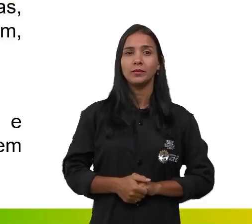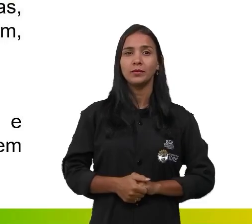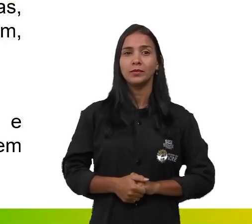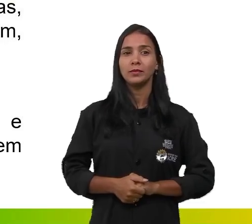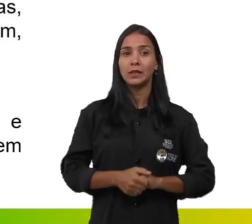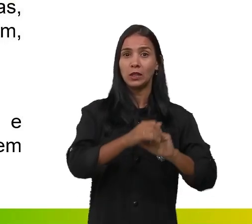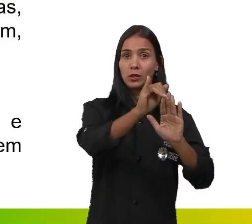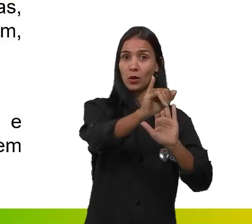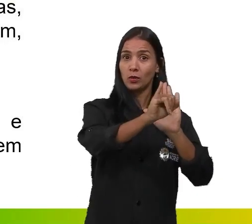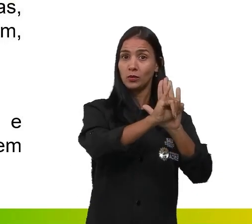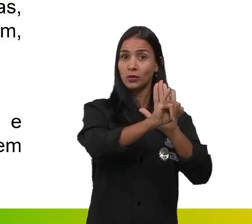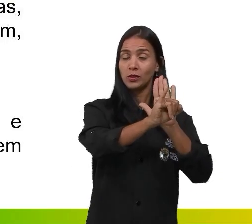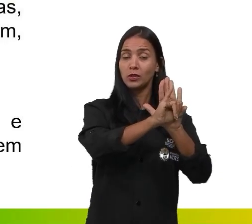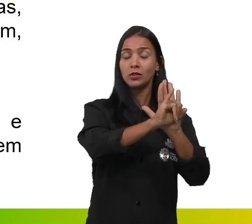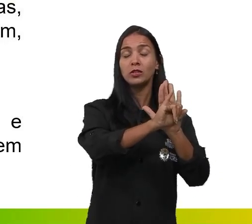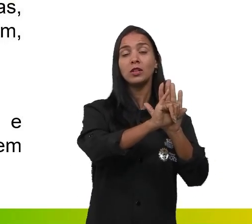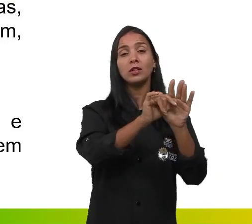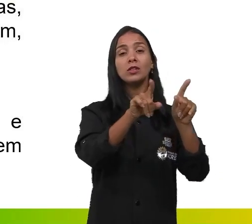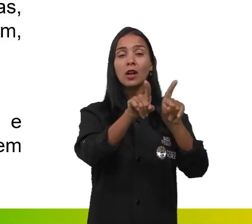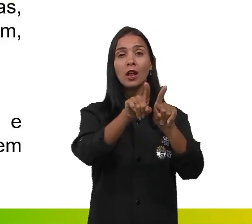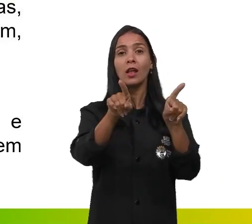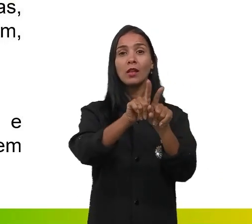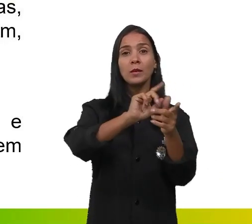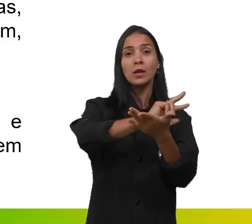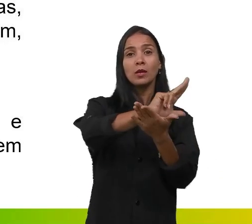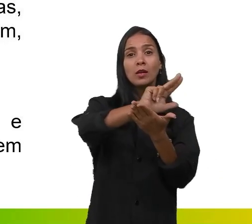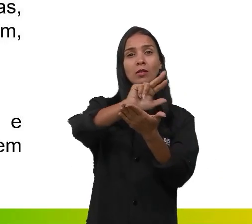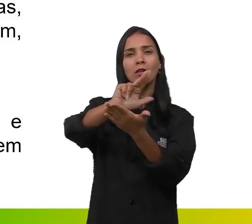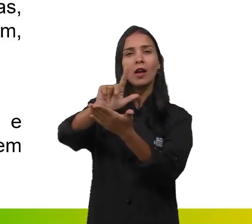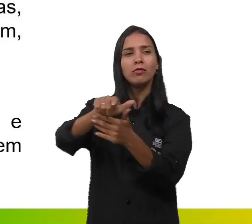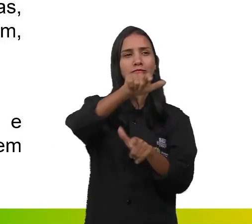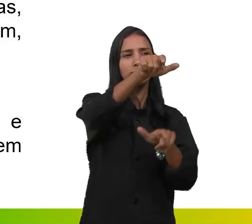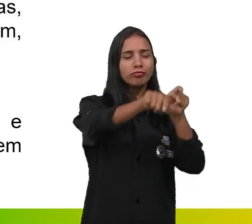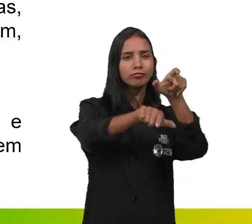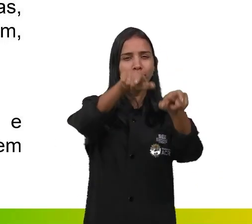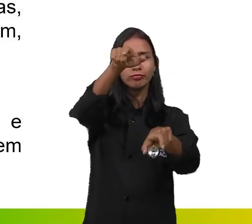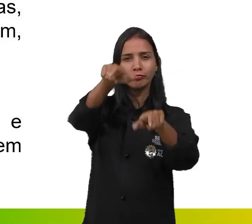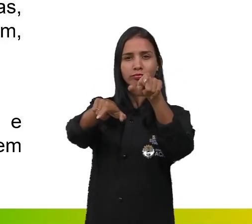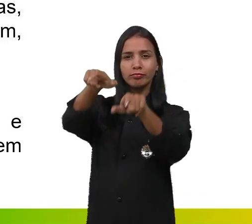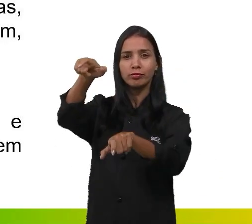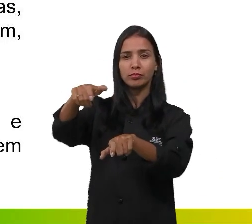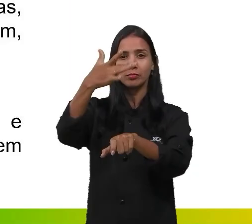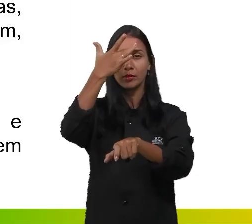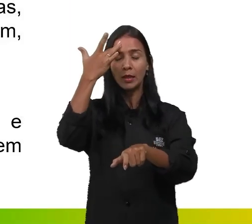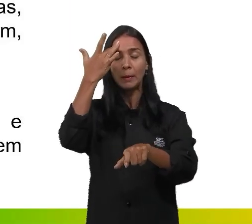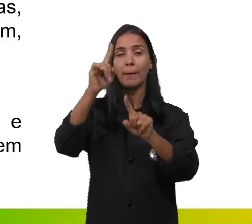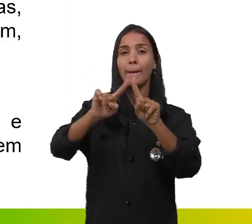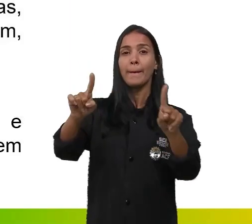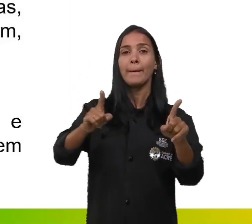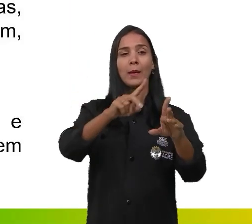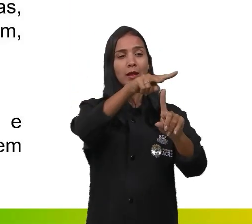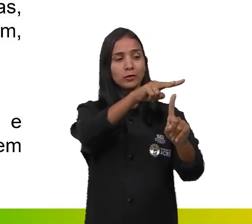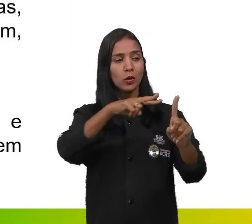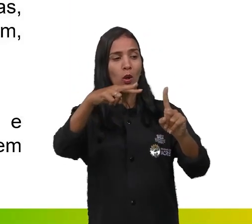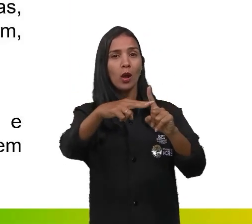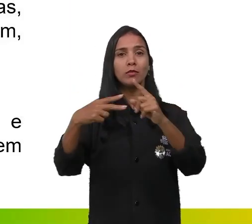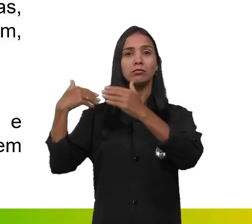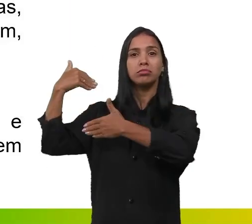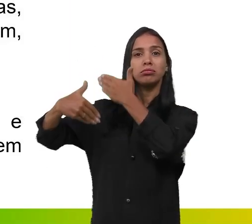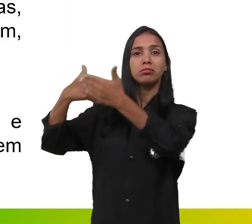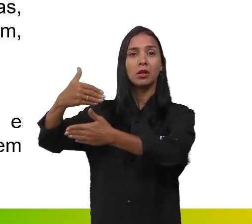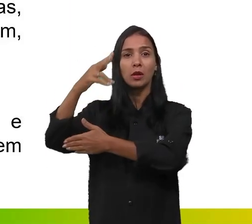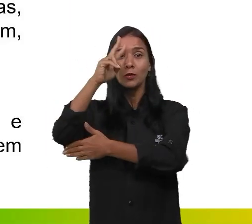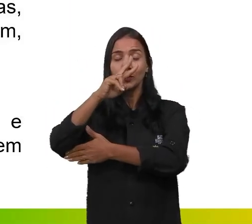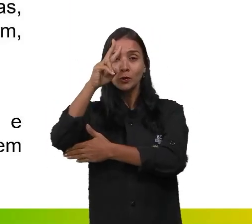identidade e alteridade em uma perspectiva histórica. Então, na imagem aí nós